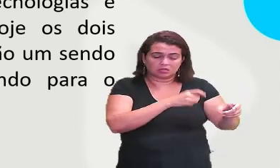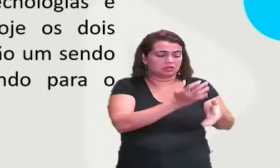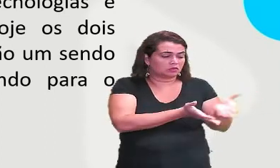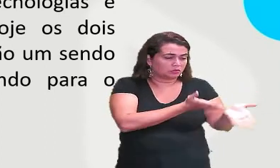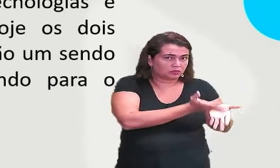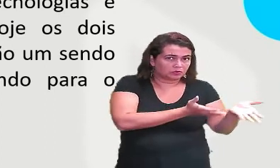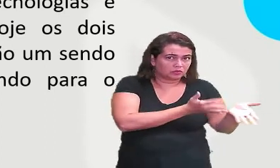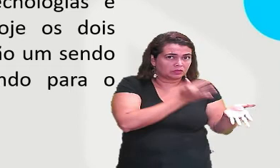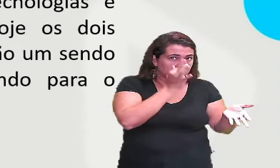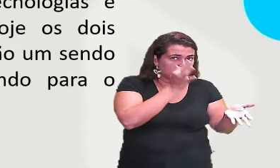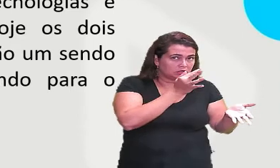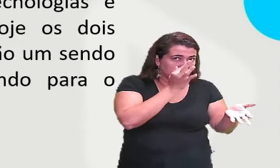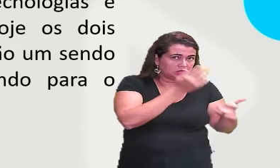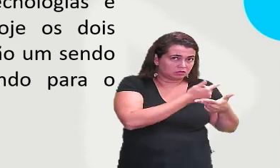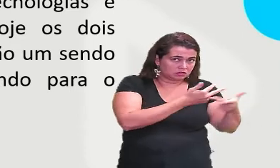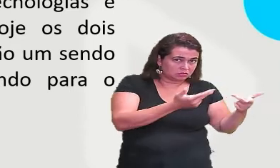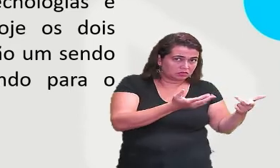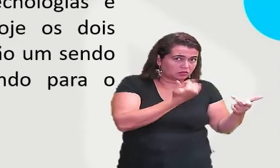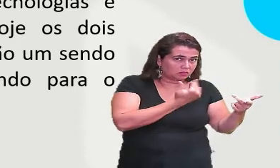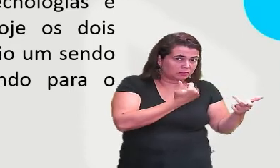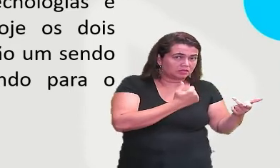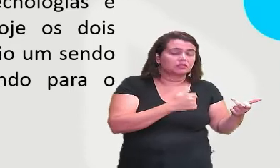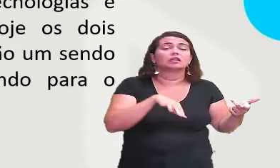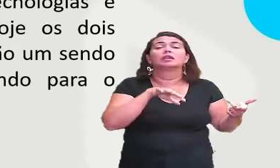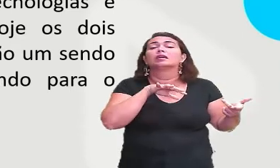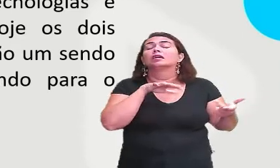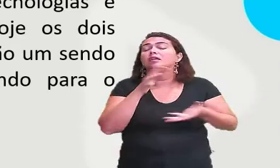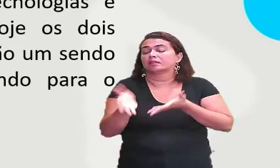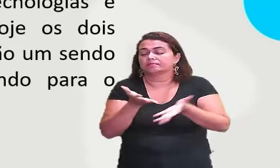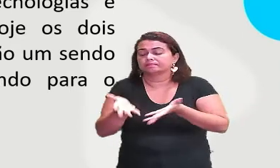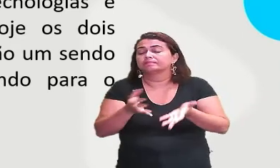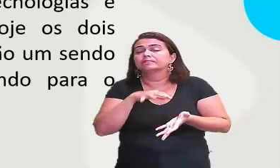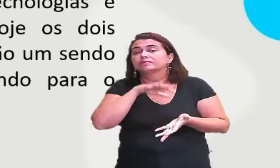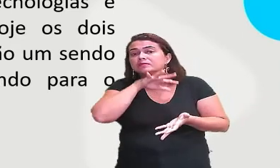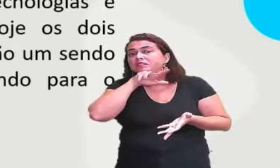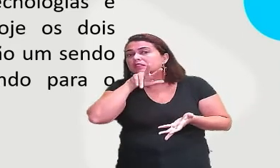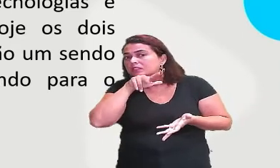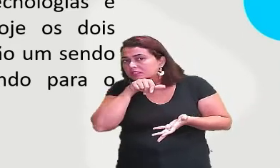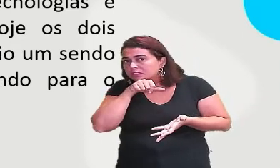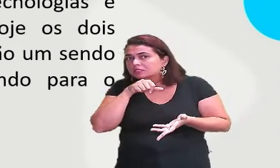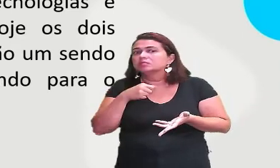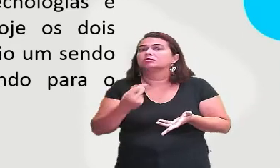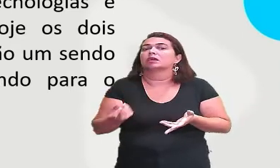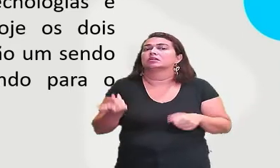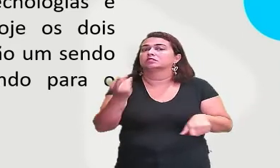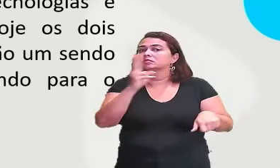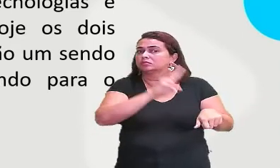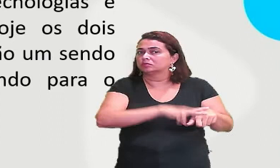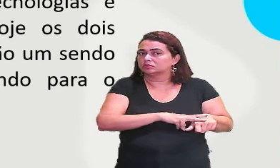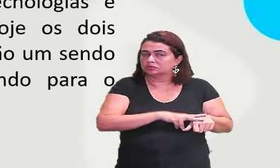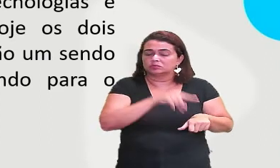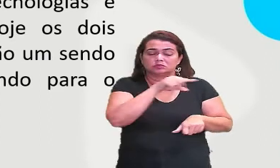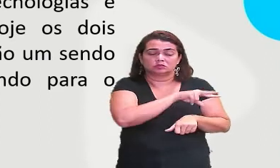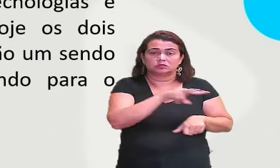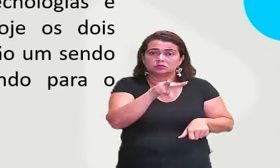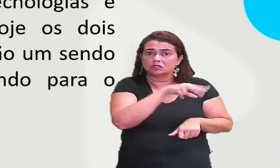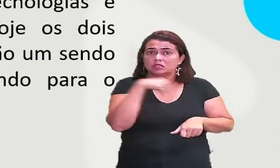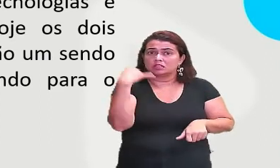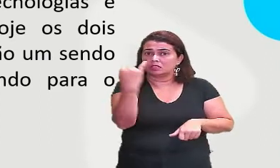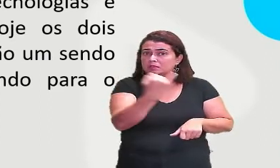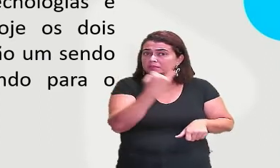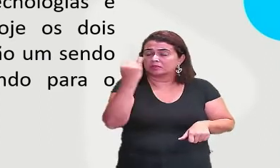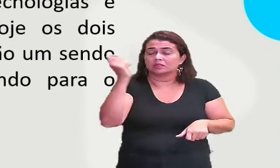de plantas, pecuária, criação de animais, que permitiu a formação das primeiras civilizações e o